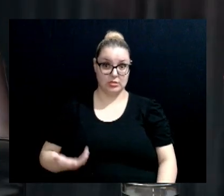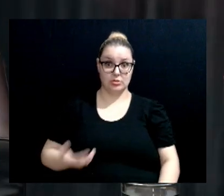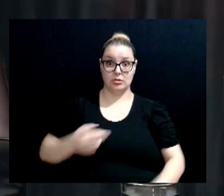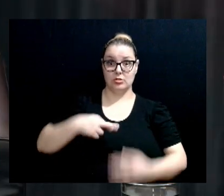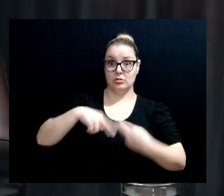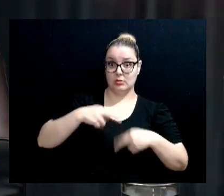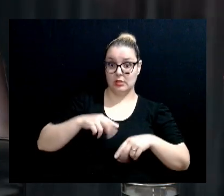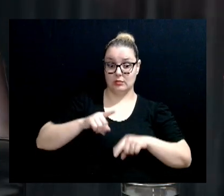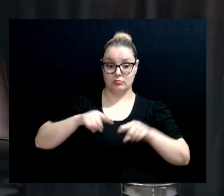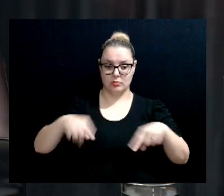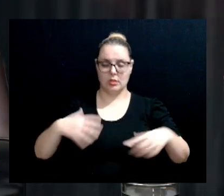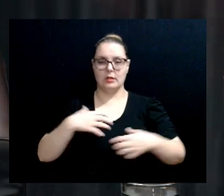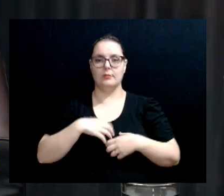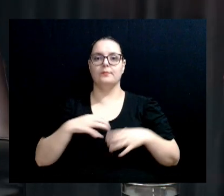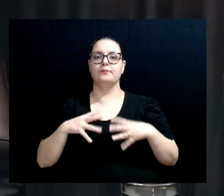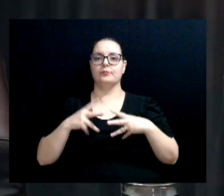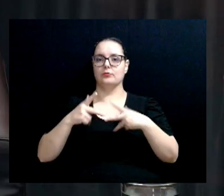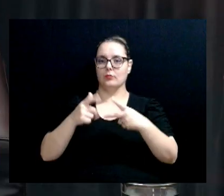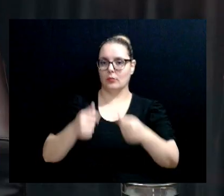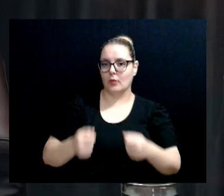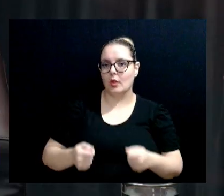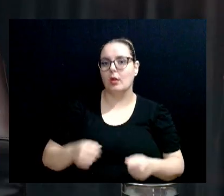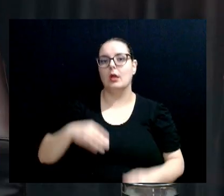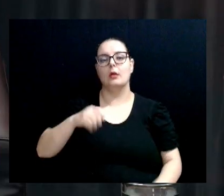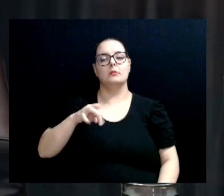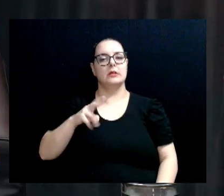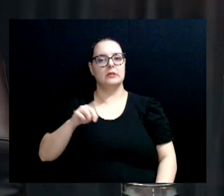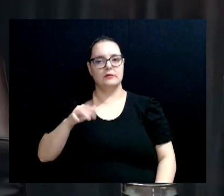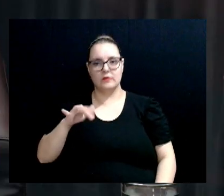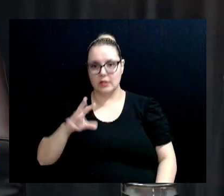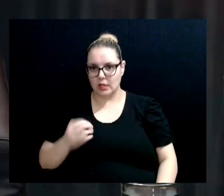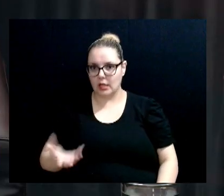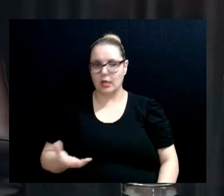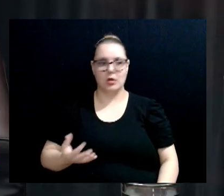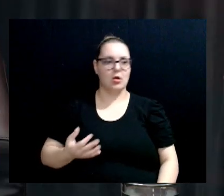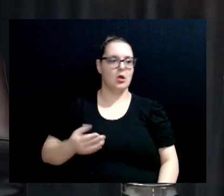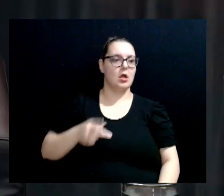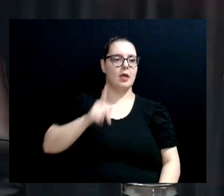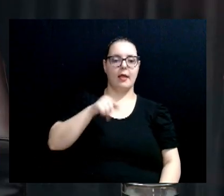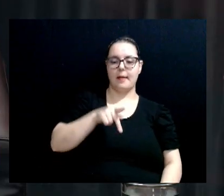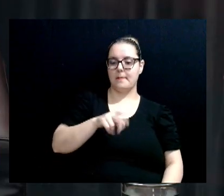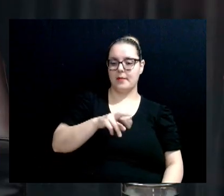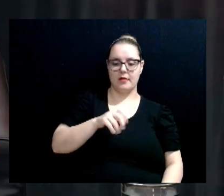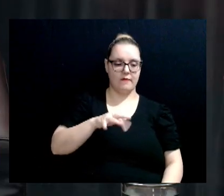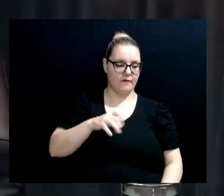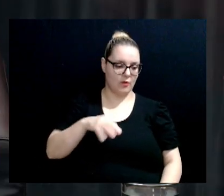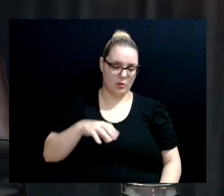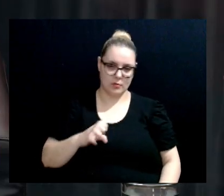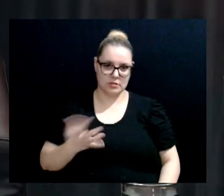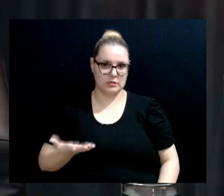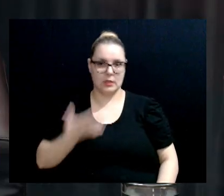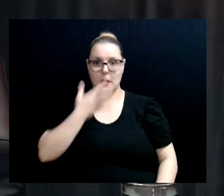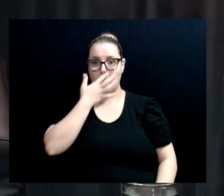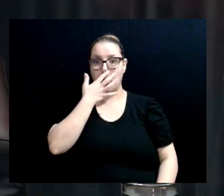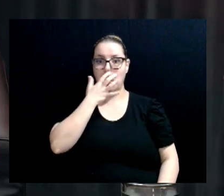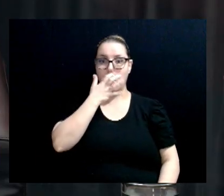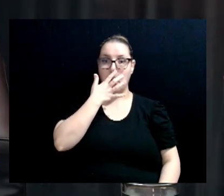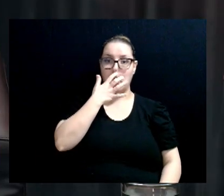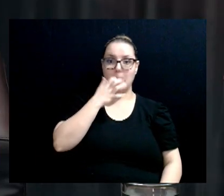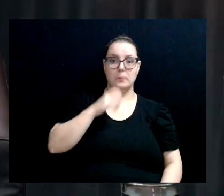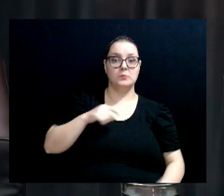tudo fica metrificado, é a performance, são os índices,